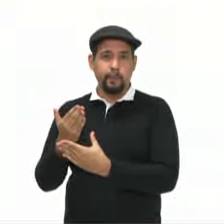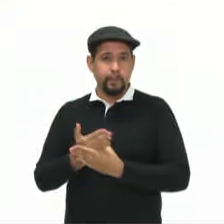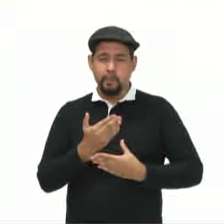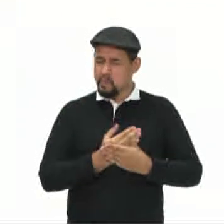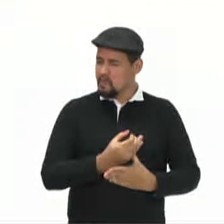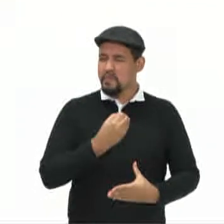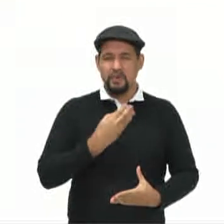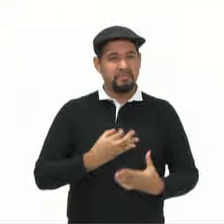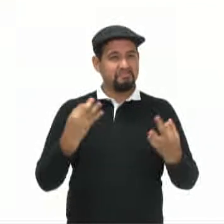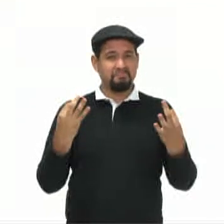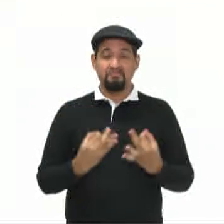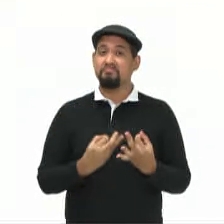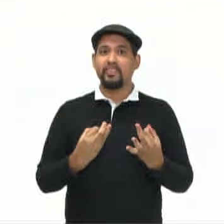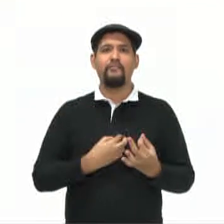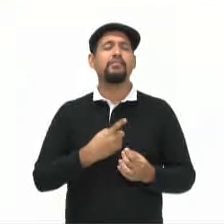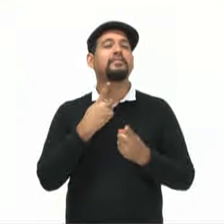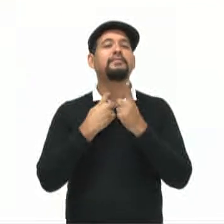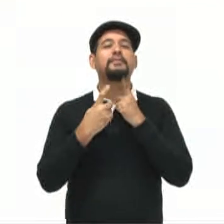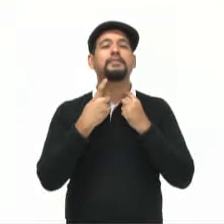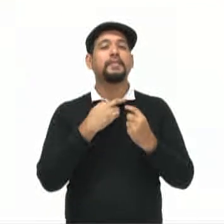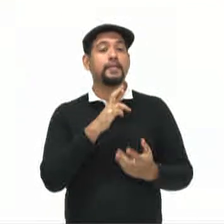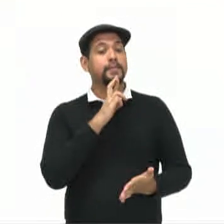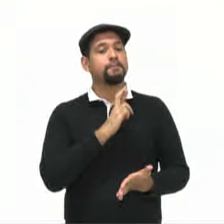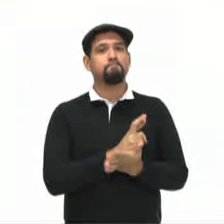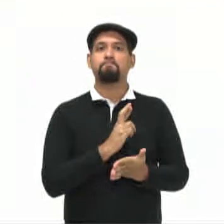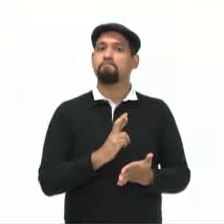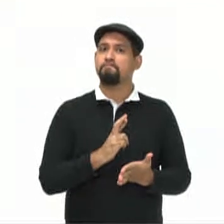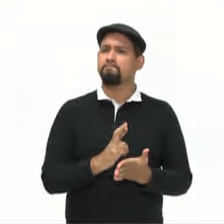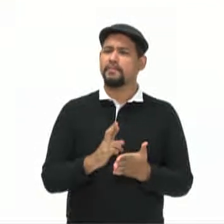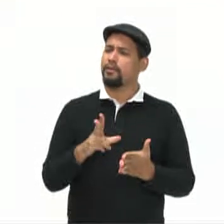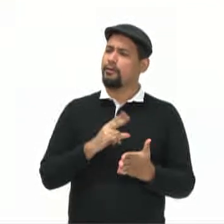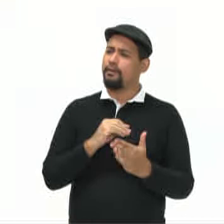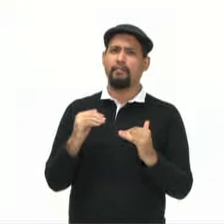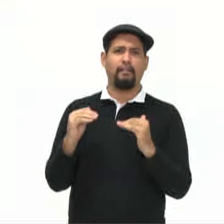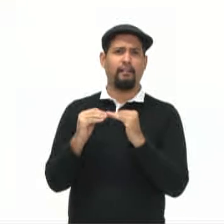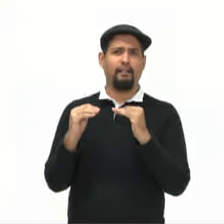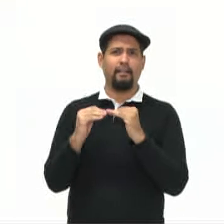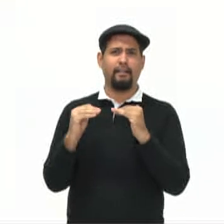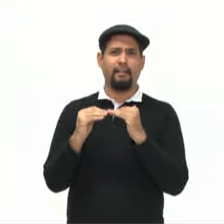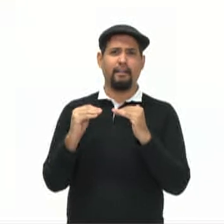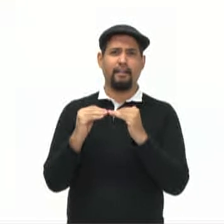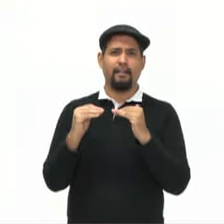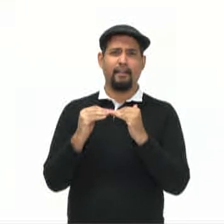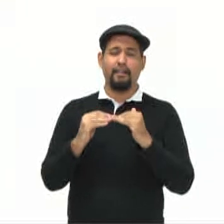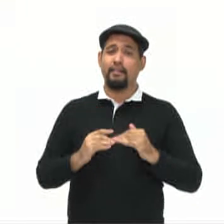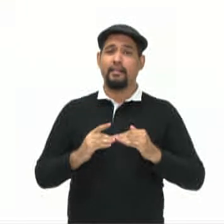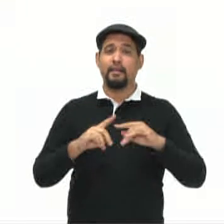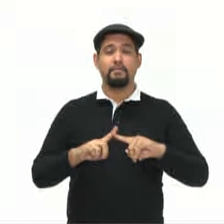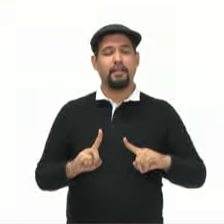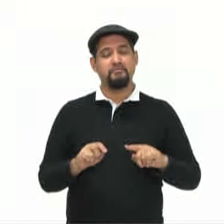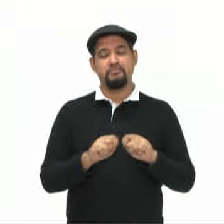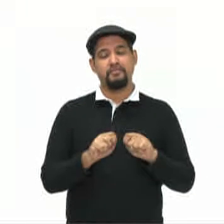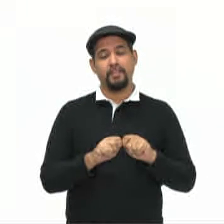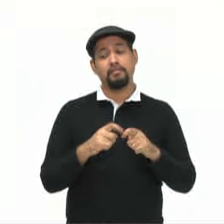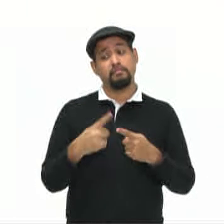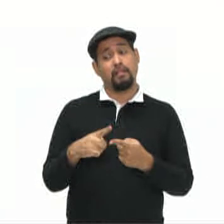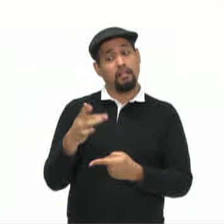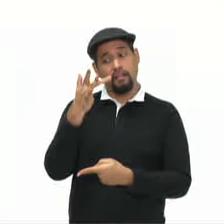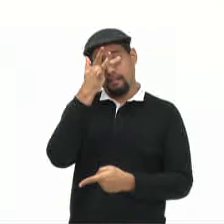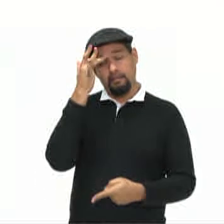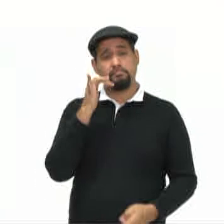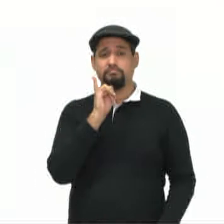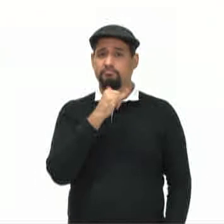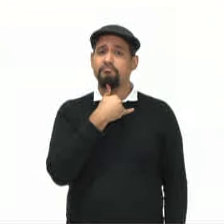exemplar. Tive vontade de responder, mera coincidência, mas não o fiz para não entristecer o